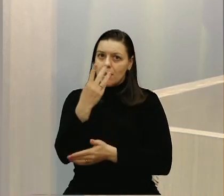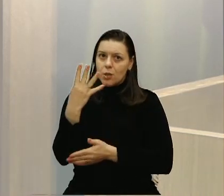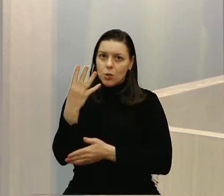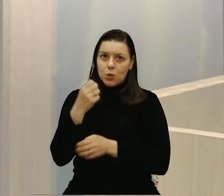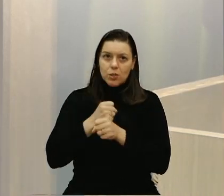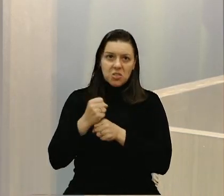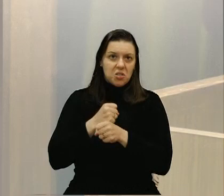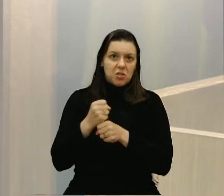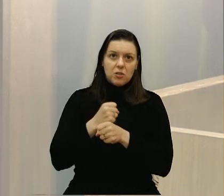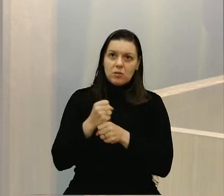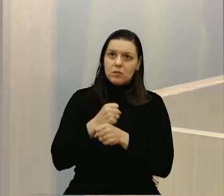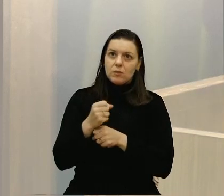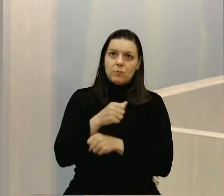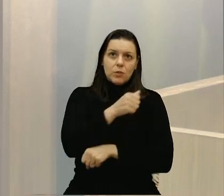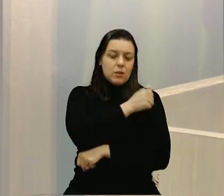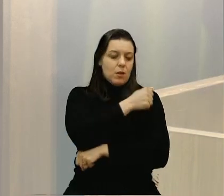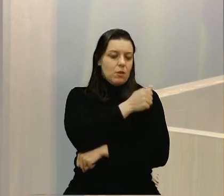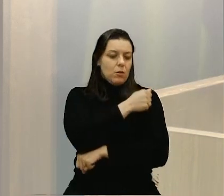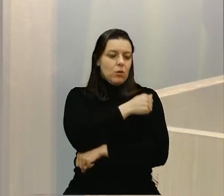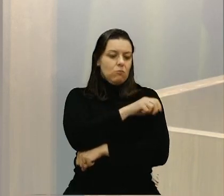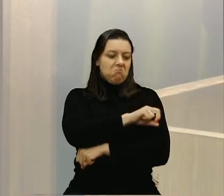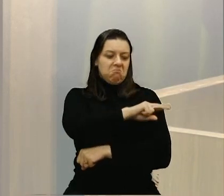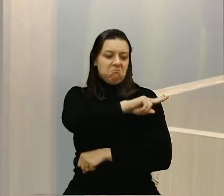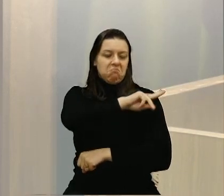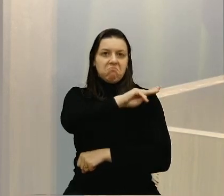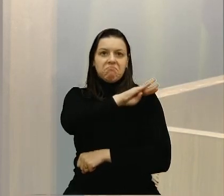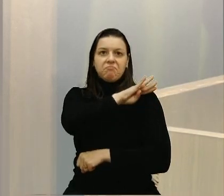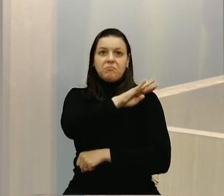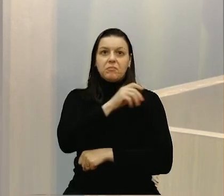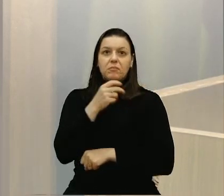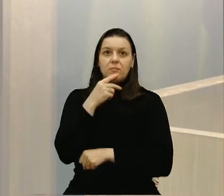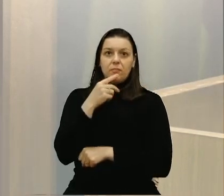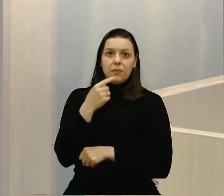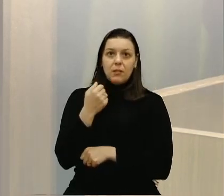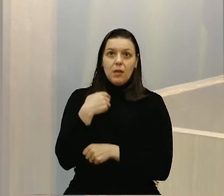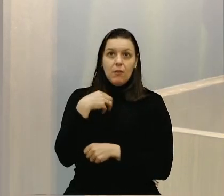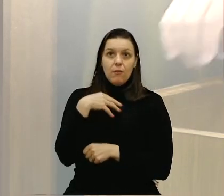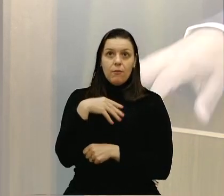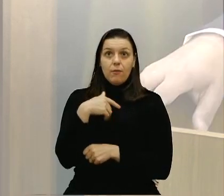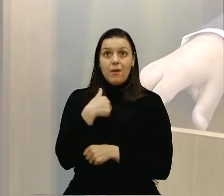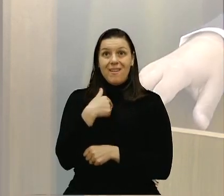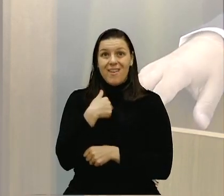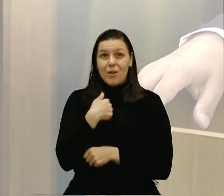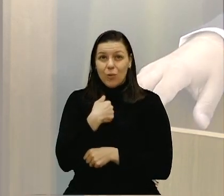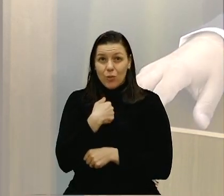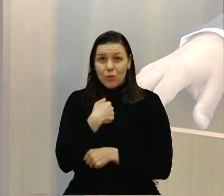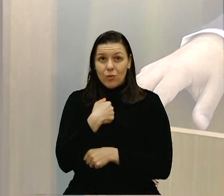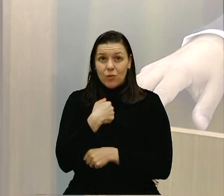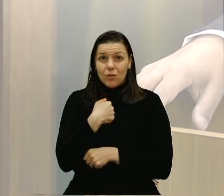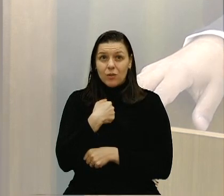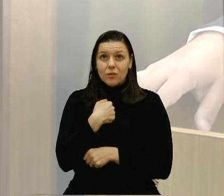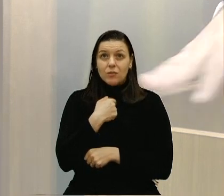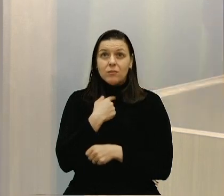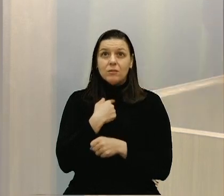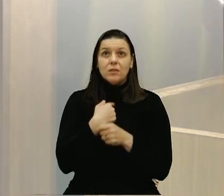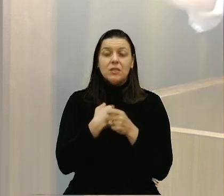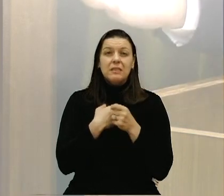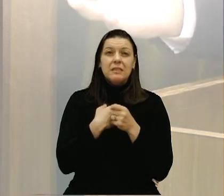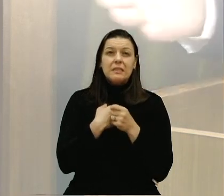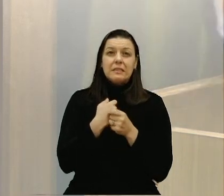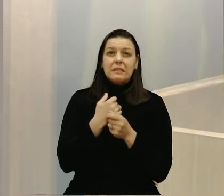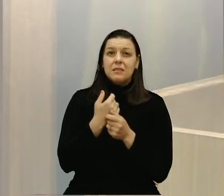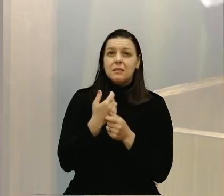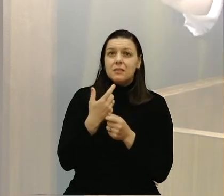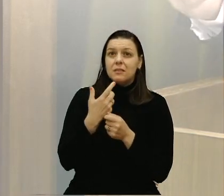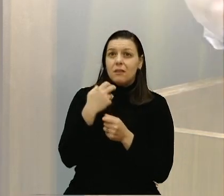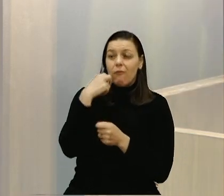muitos dos meus estudantes, lá no ensino fundamental, me falavam da vergonha que tinham de mostrar o seu guia na educação física, porque